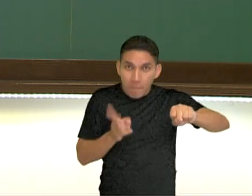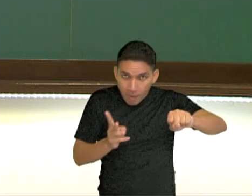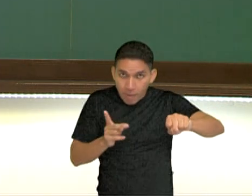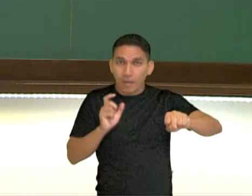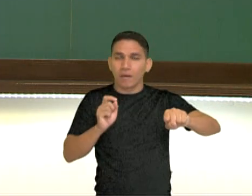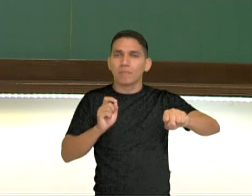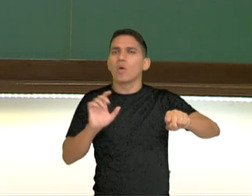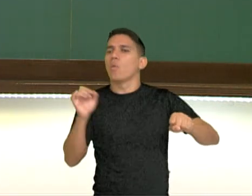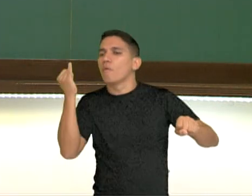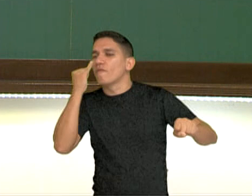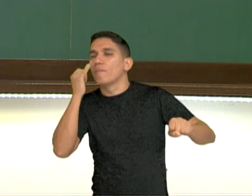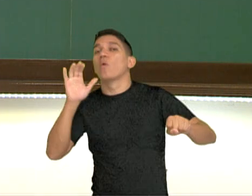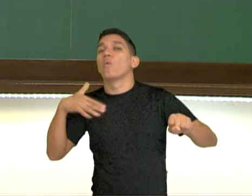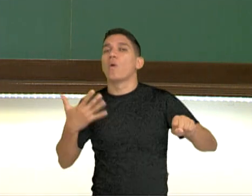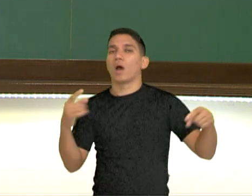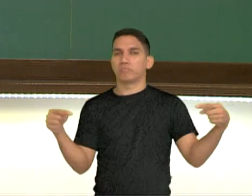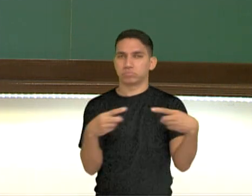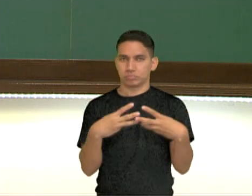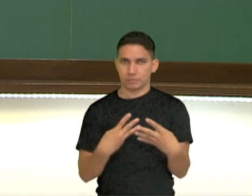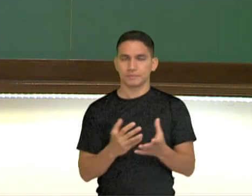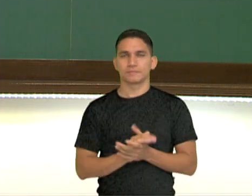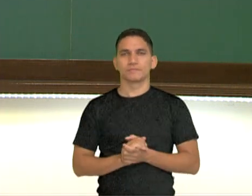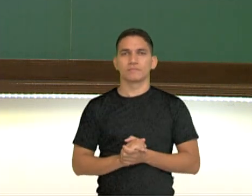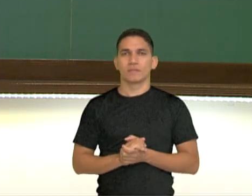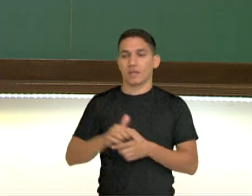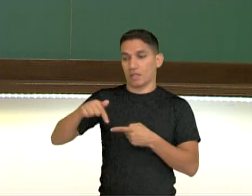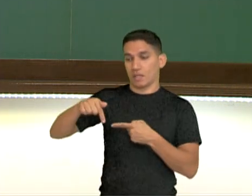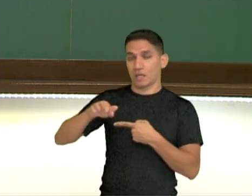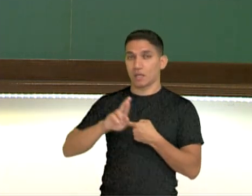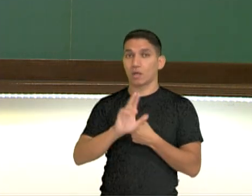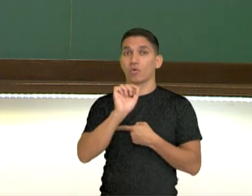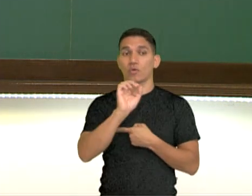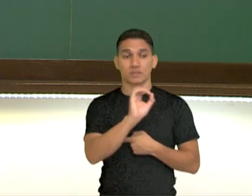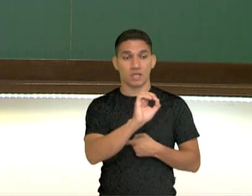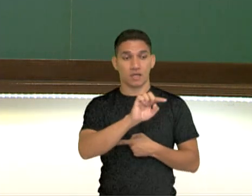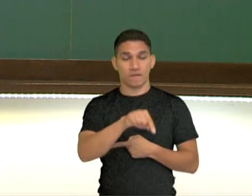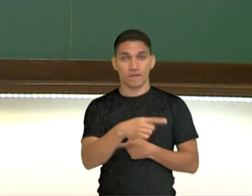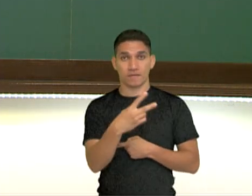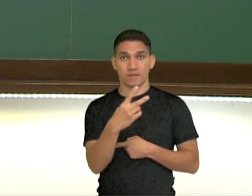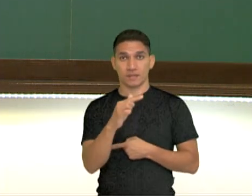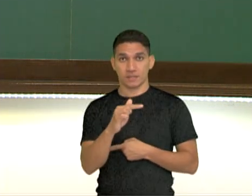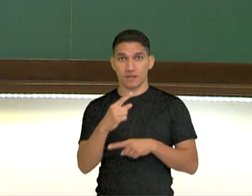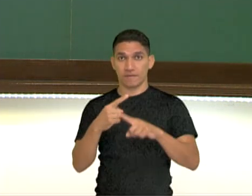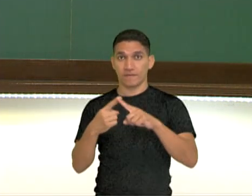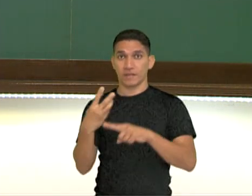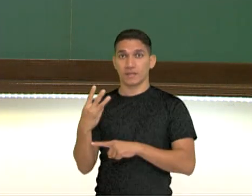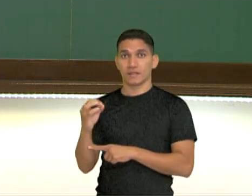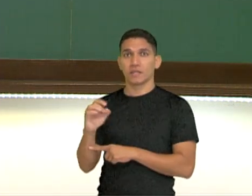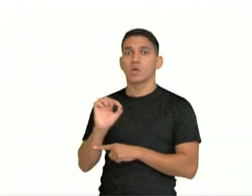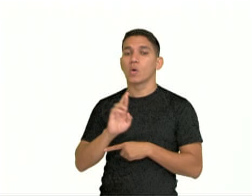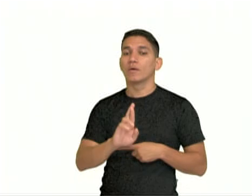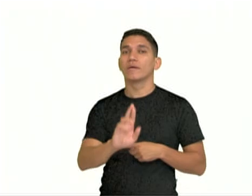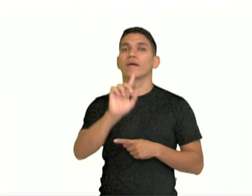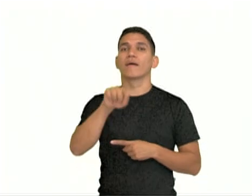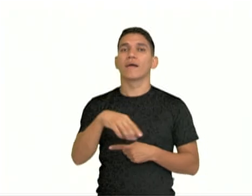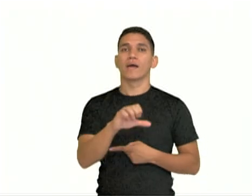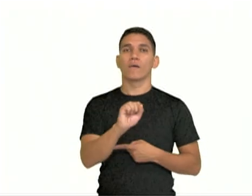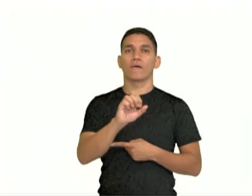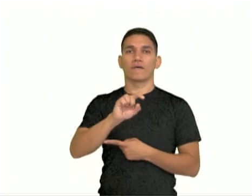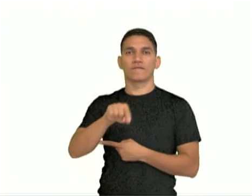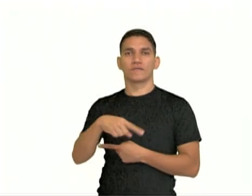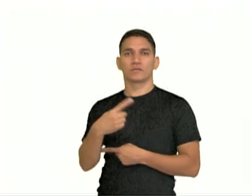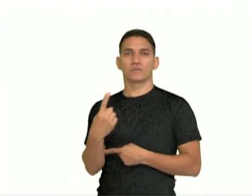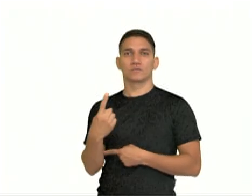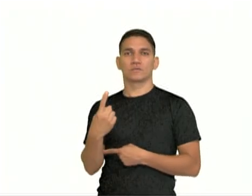dados ali envolvidos, nós teremos o seguinte, Q igual a 0,27 vezes 30, e esse resultado será igual a